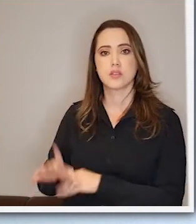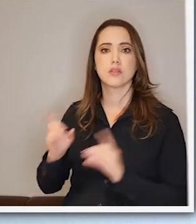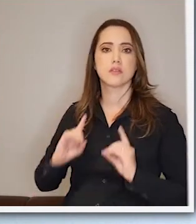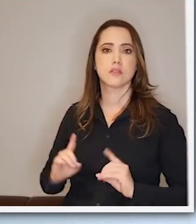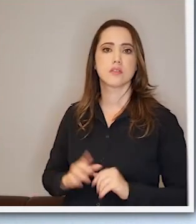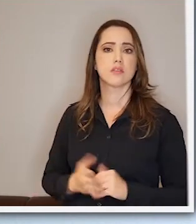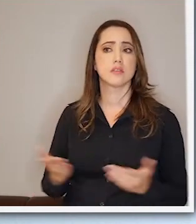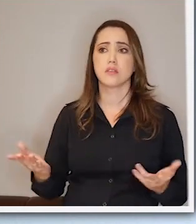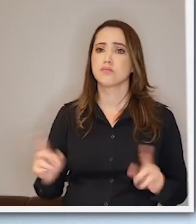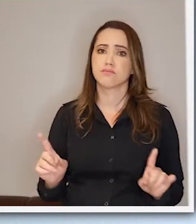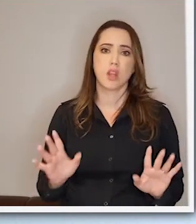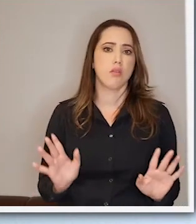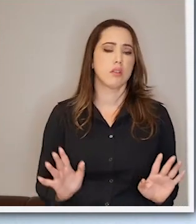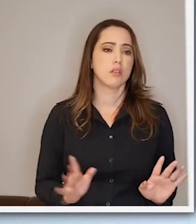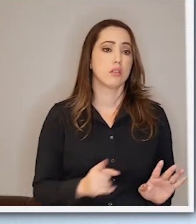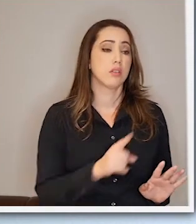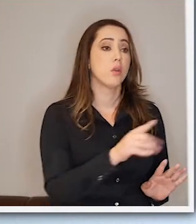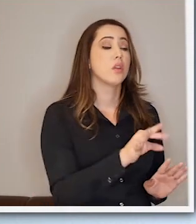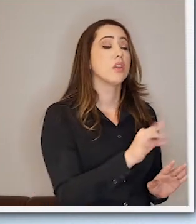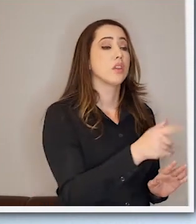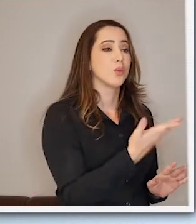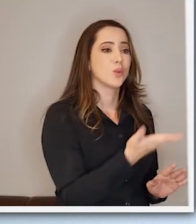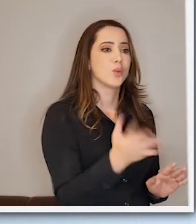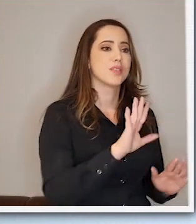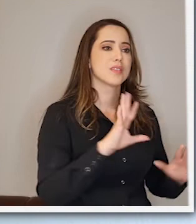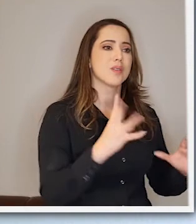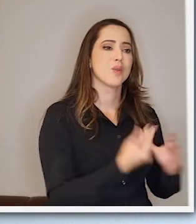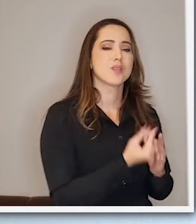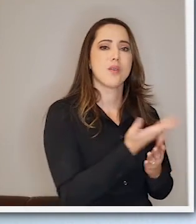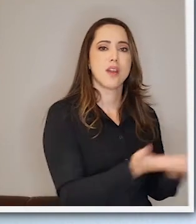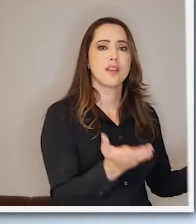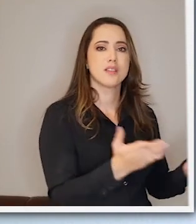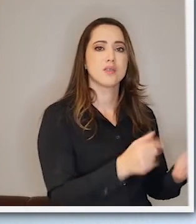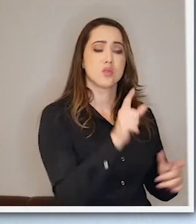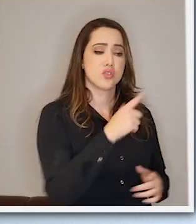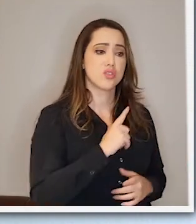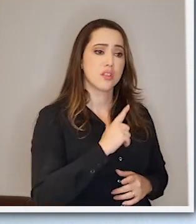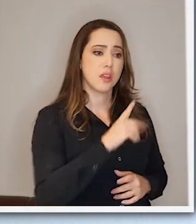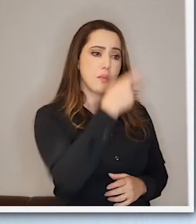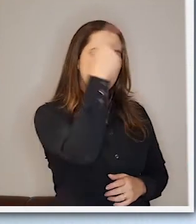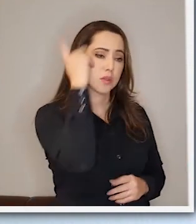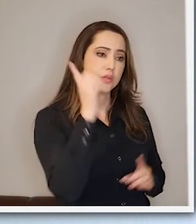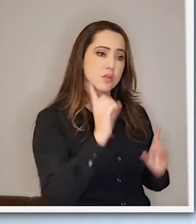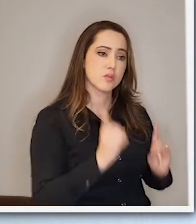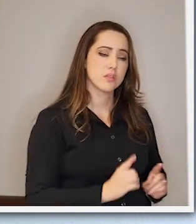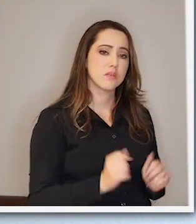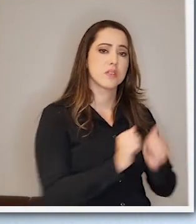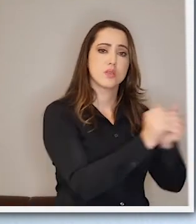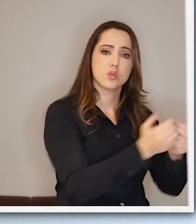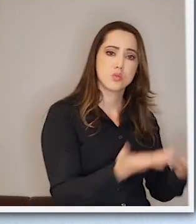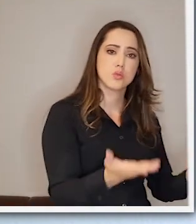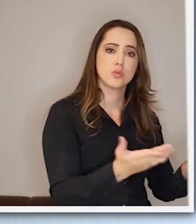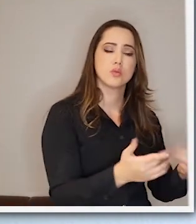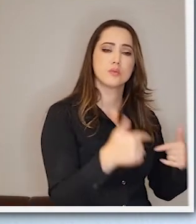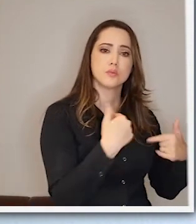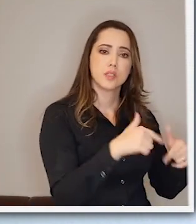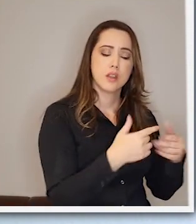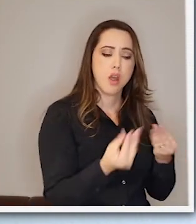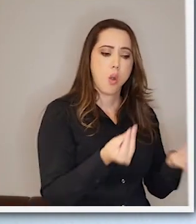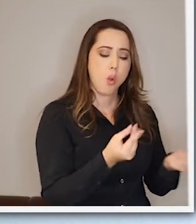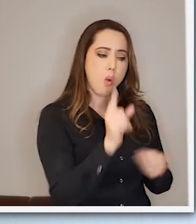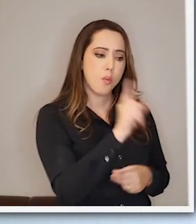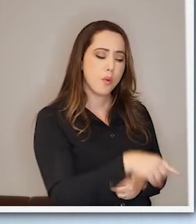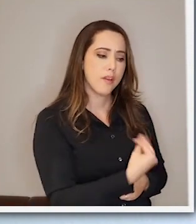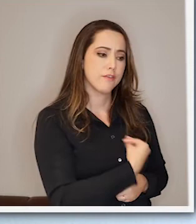deficiência? Não. Você cresceu na sua escola com alguma pessoa com deficiência? Então, política de inclusão é para você que não